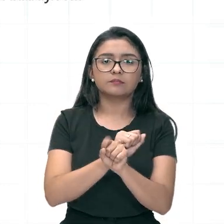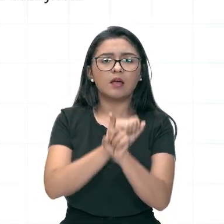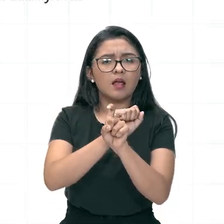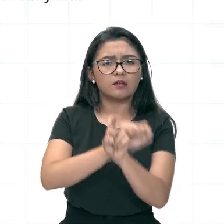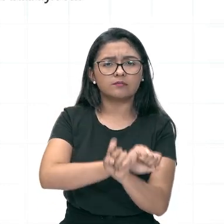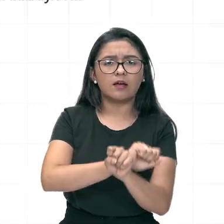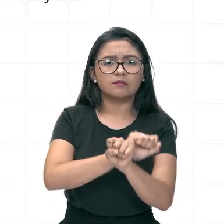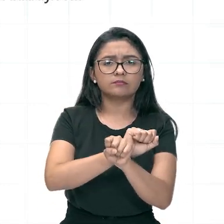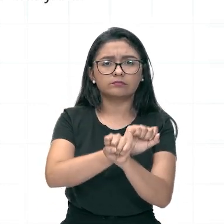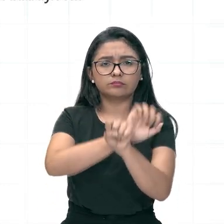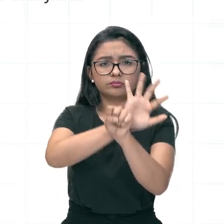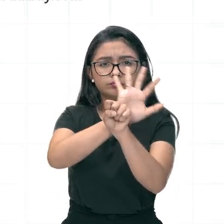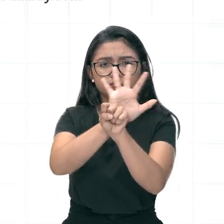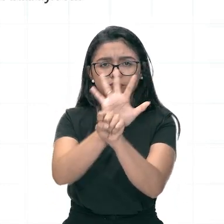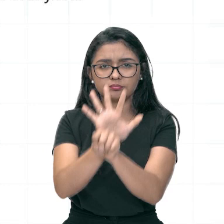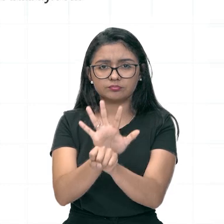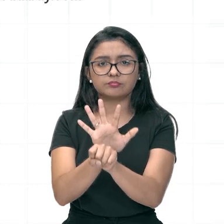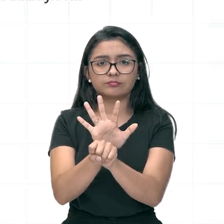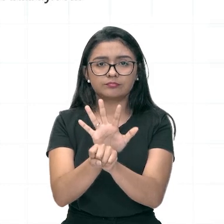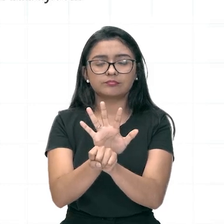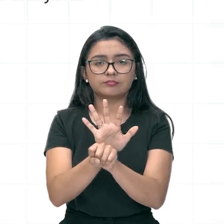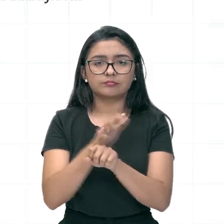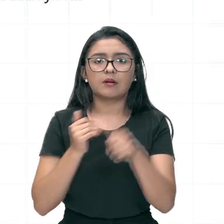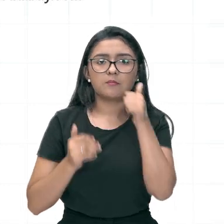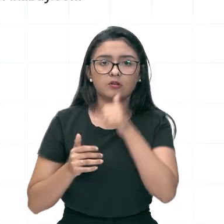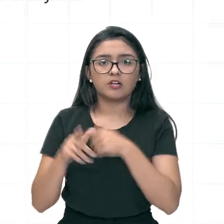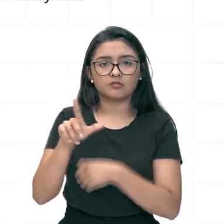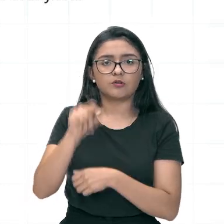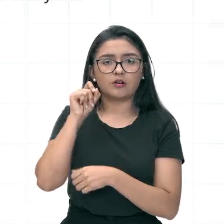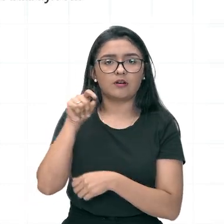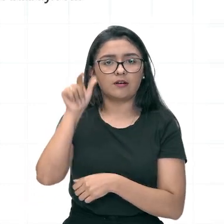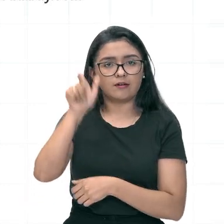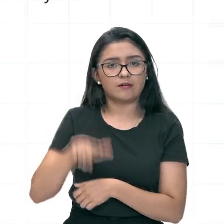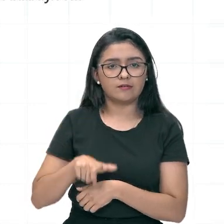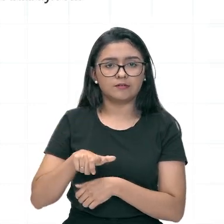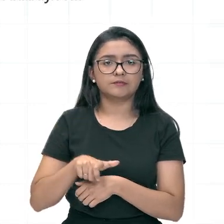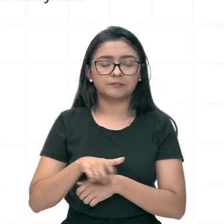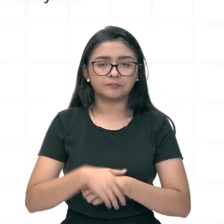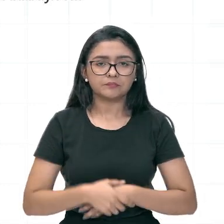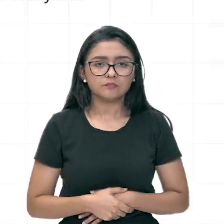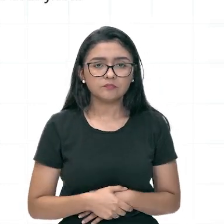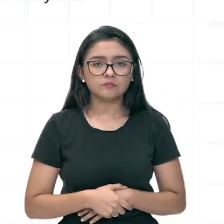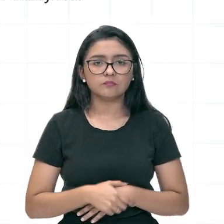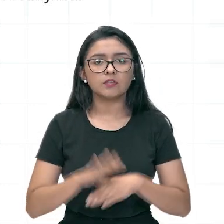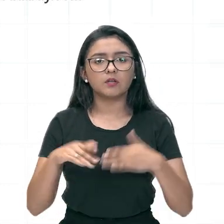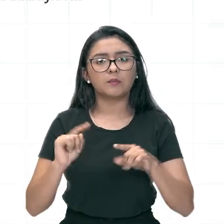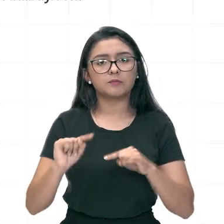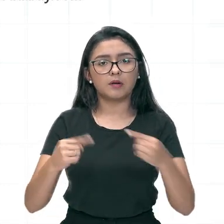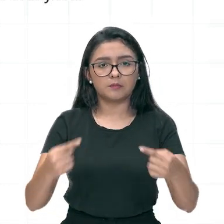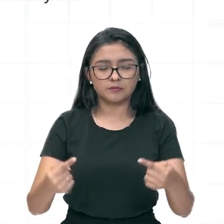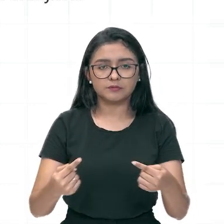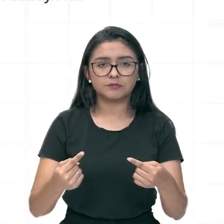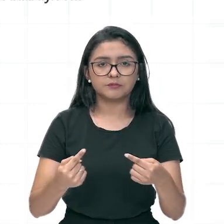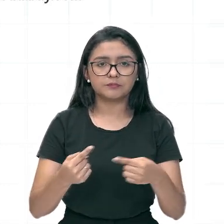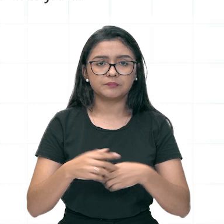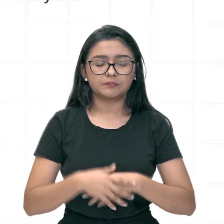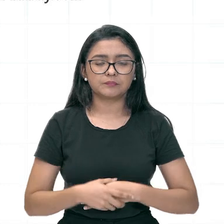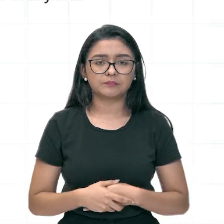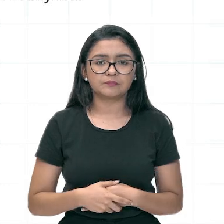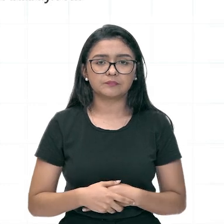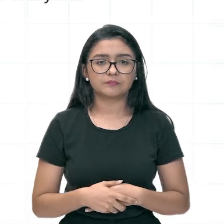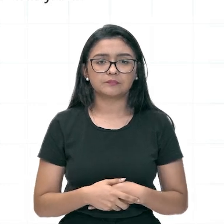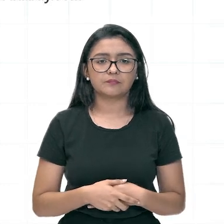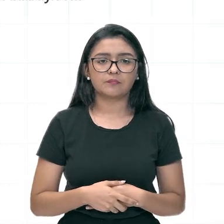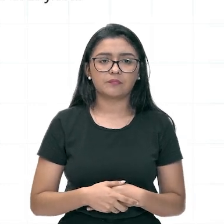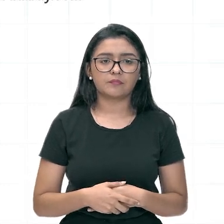para impressionar a fêmea e ele poder ser escolhido ali como um parceiro, né, para o acasalamento e gerarem novos filhotes, ali gerarem a